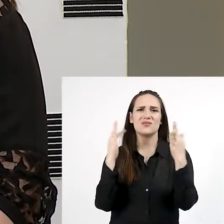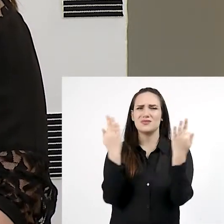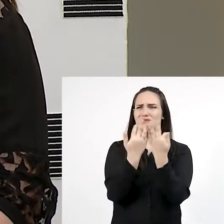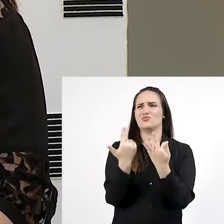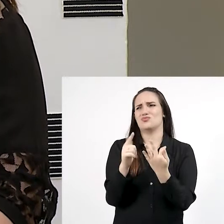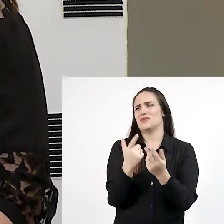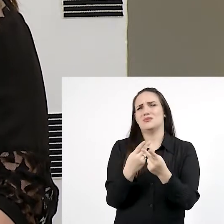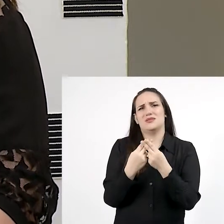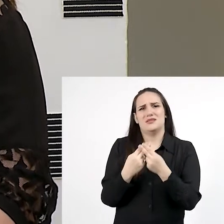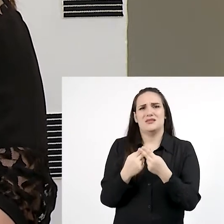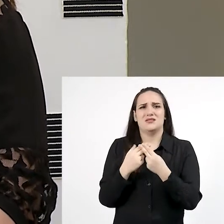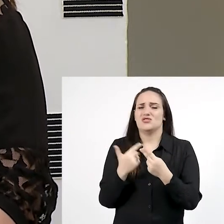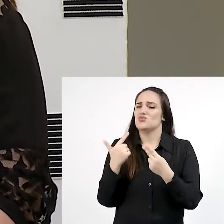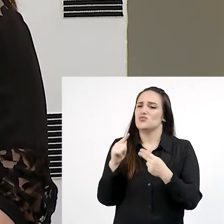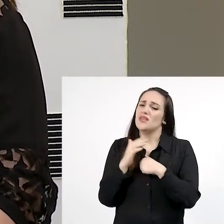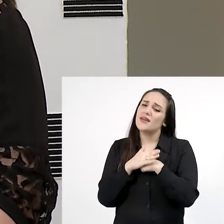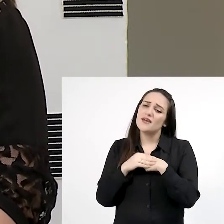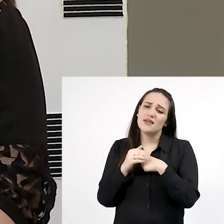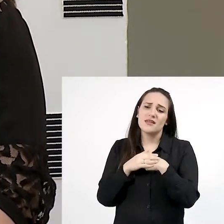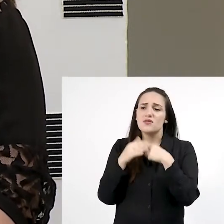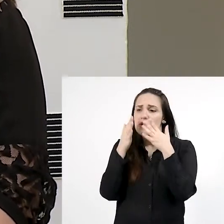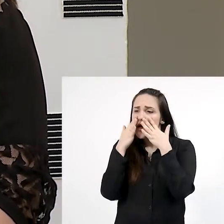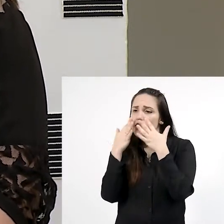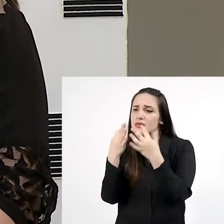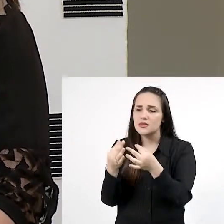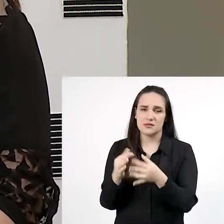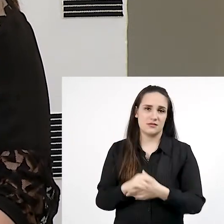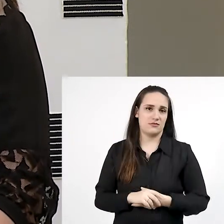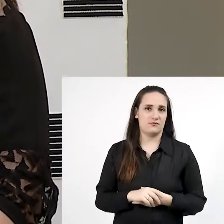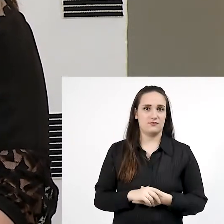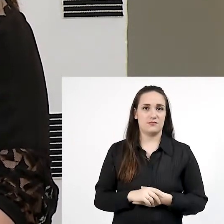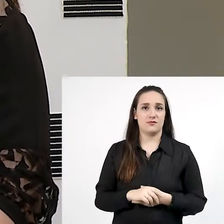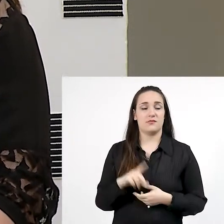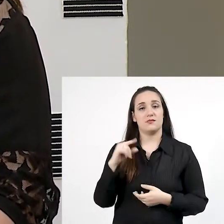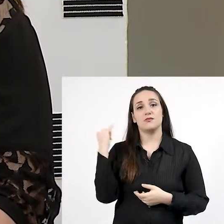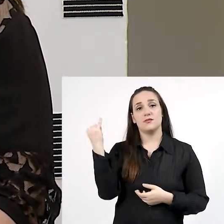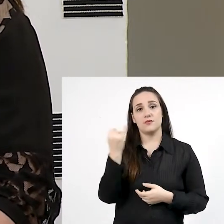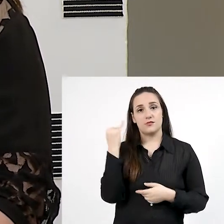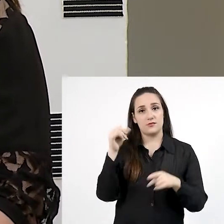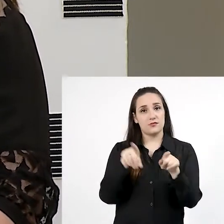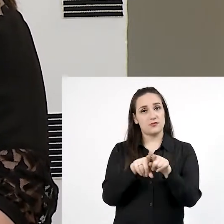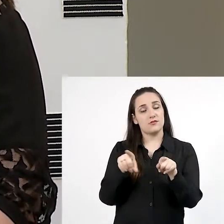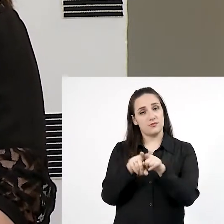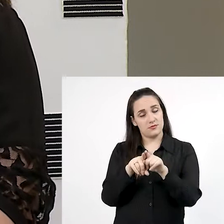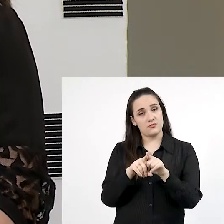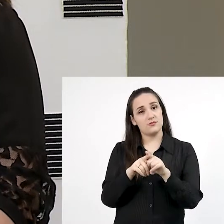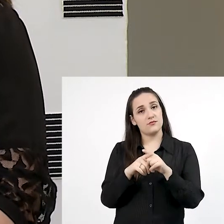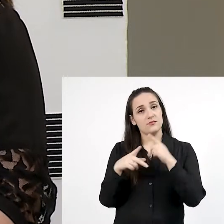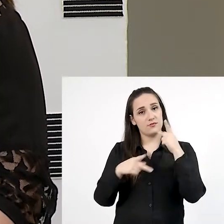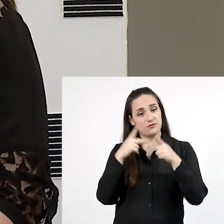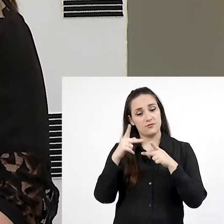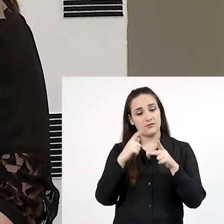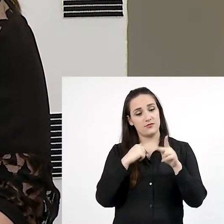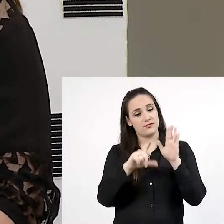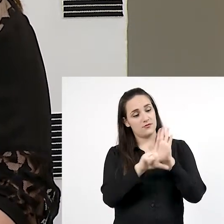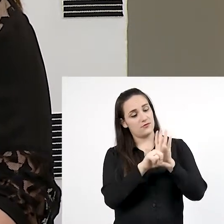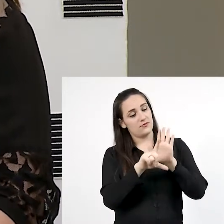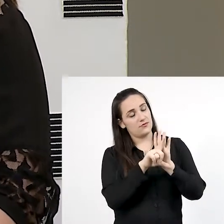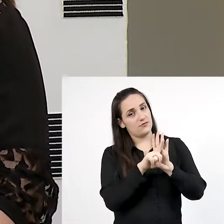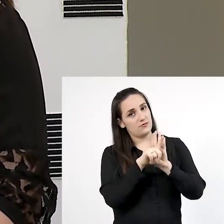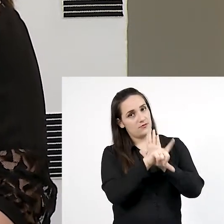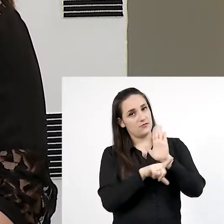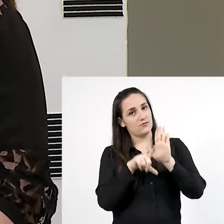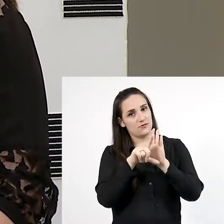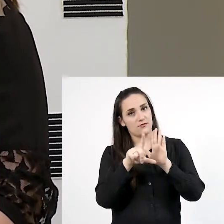têm esse carinho, esse cuidado, né? E uma observação muito importante que a gente tem em relação às legislações, né? No